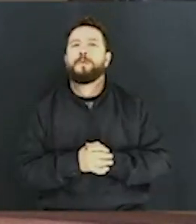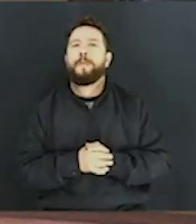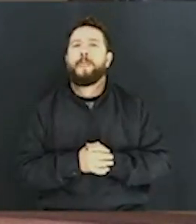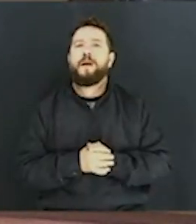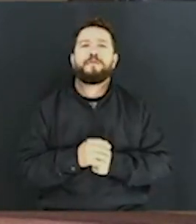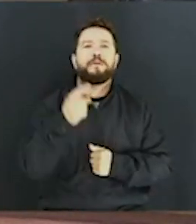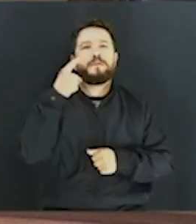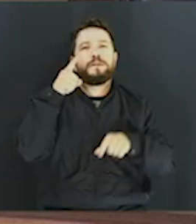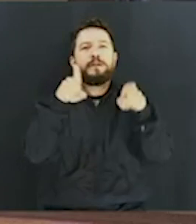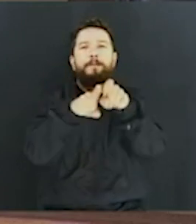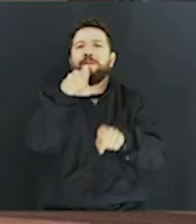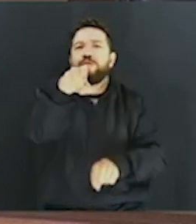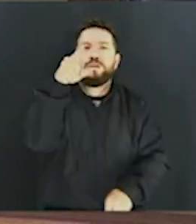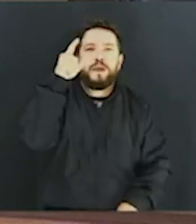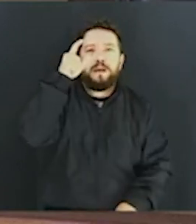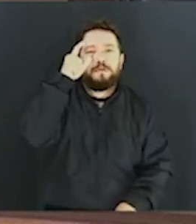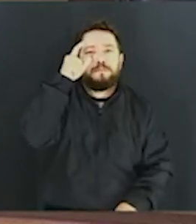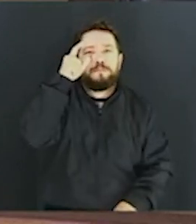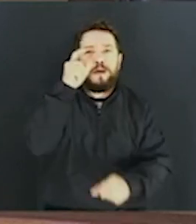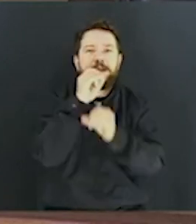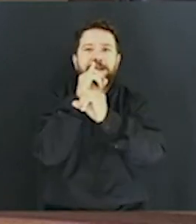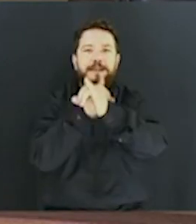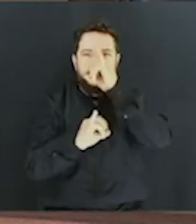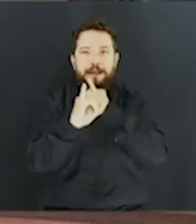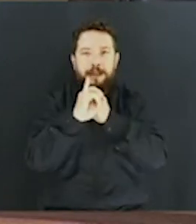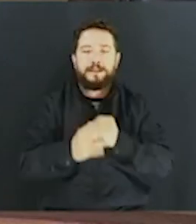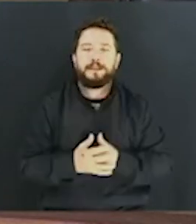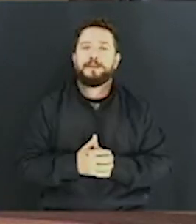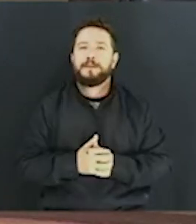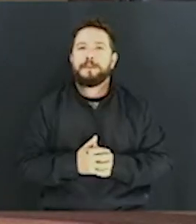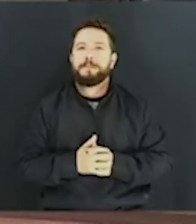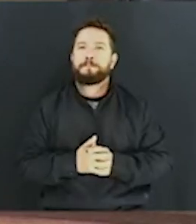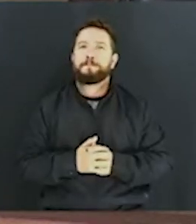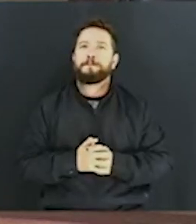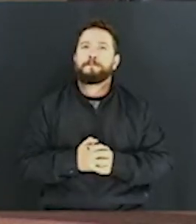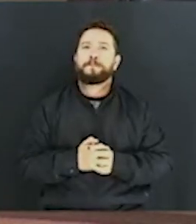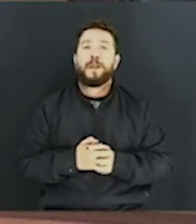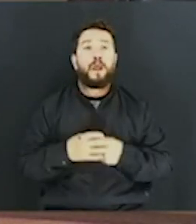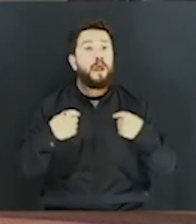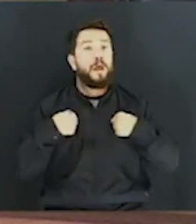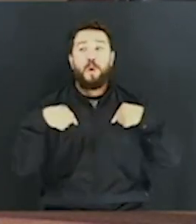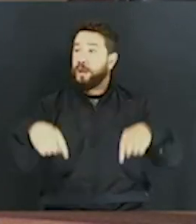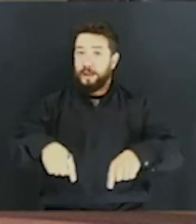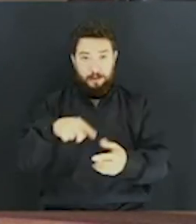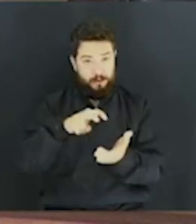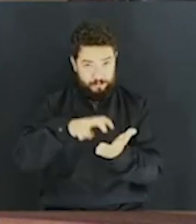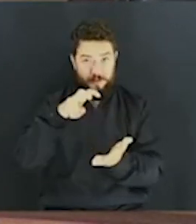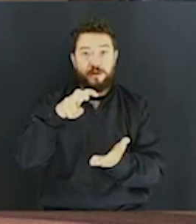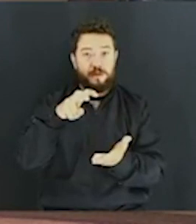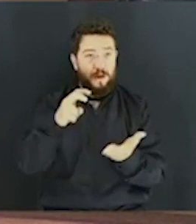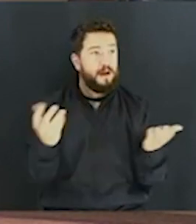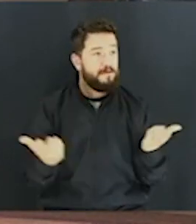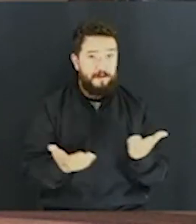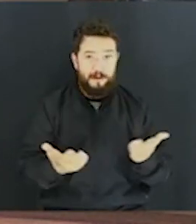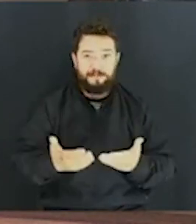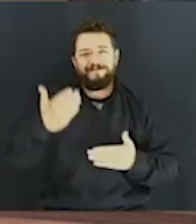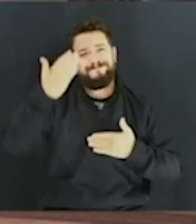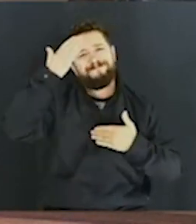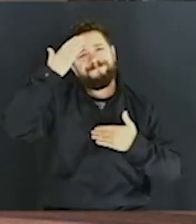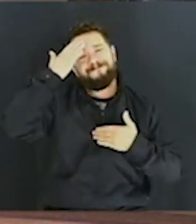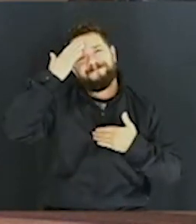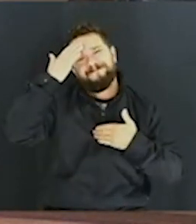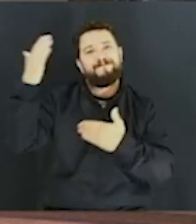internet. Eu venho nessa manhã, vereador Facchinello, agradecer. Ninguém faz nada sozinho, né?